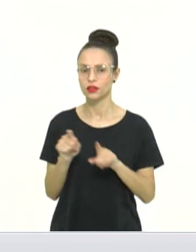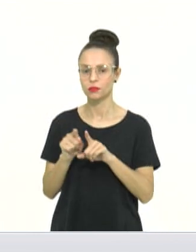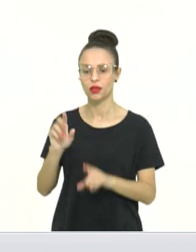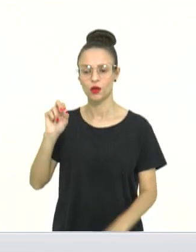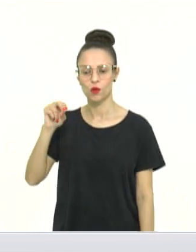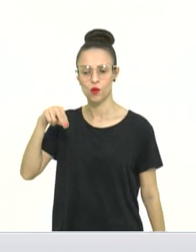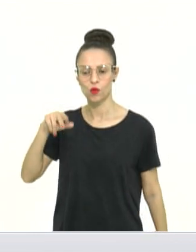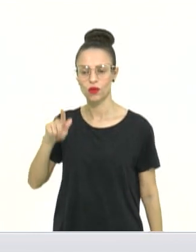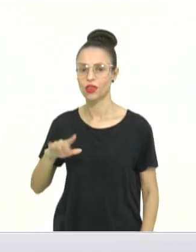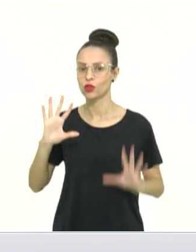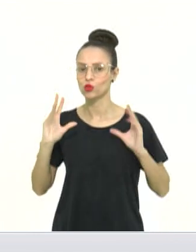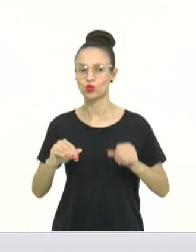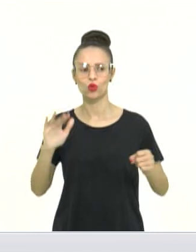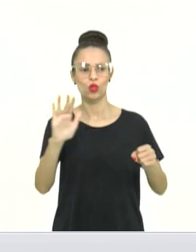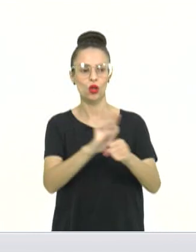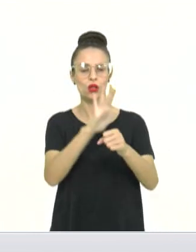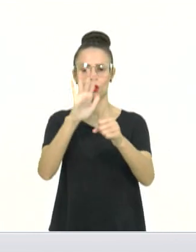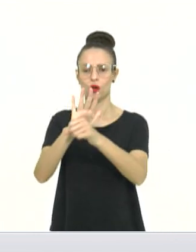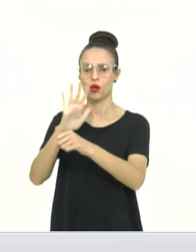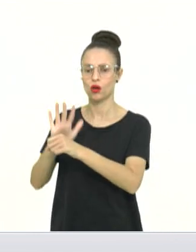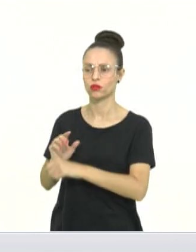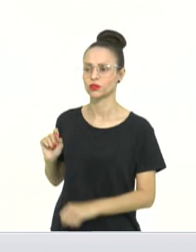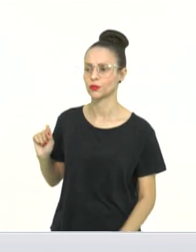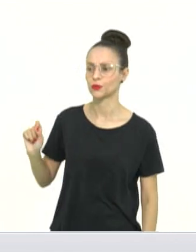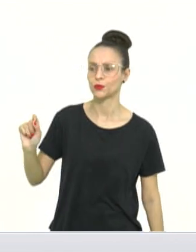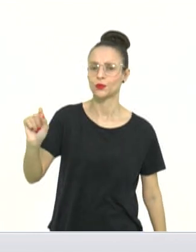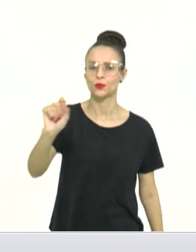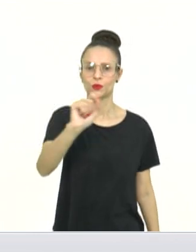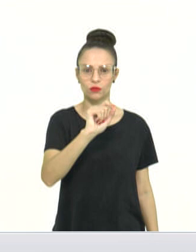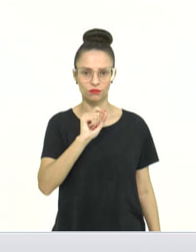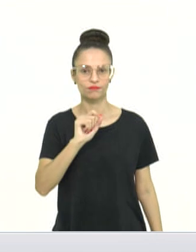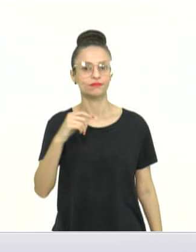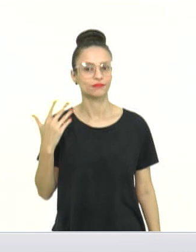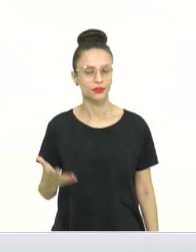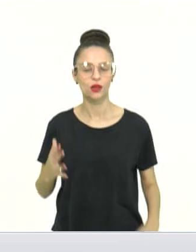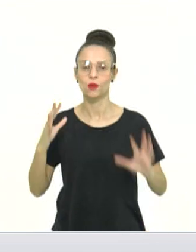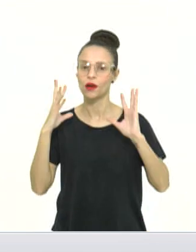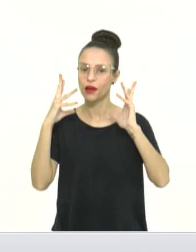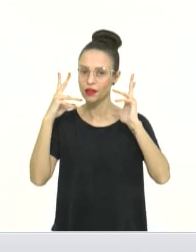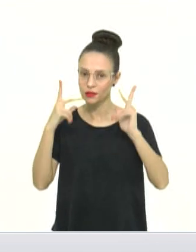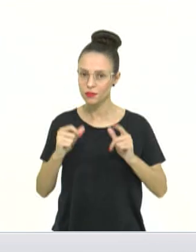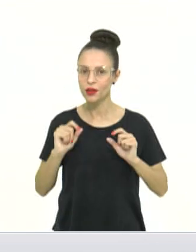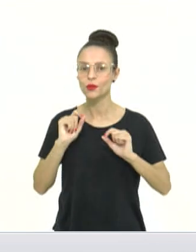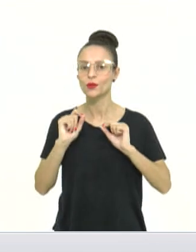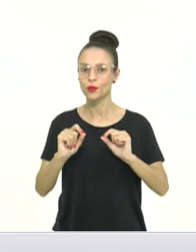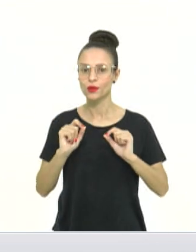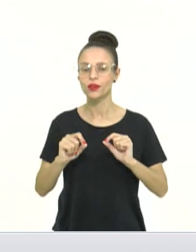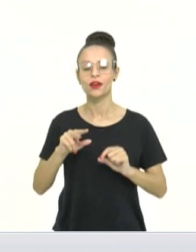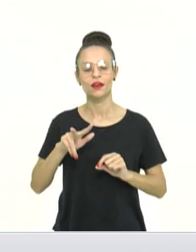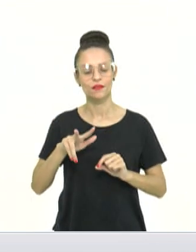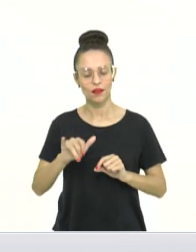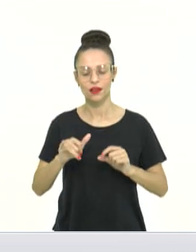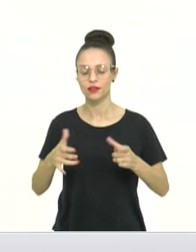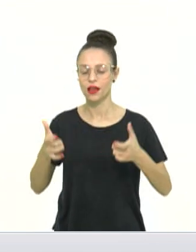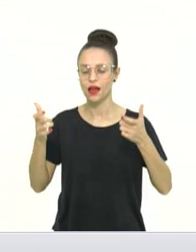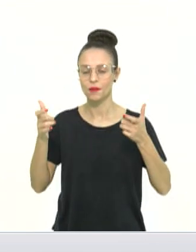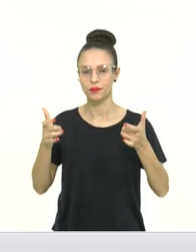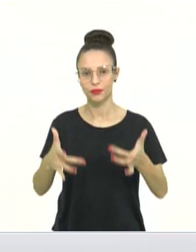estão todas lotadas, certamente são animais que acabarão sendo